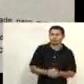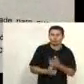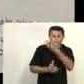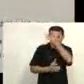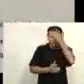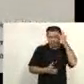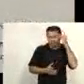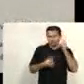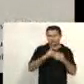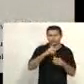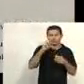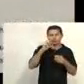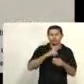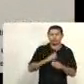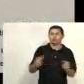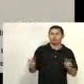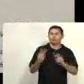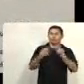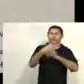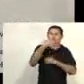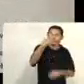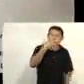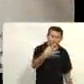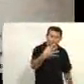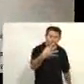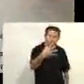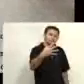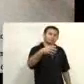pessoal? Eu pegaria o valor de